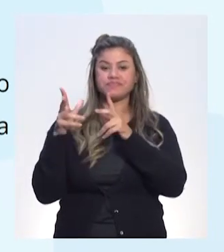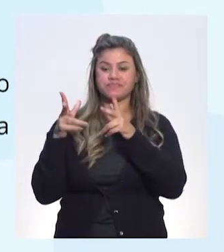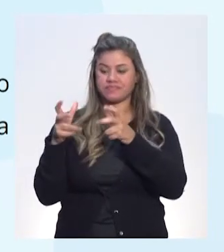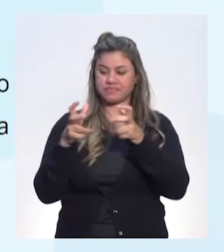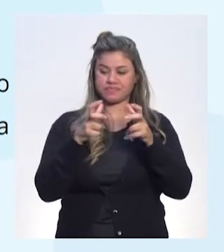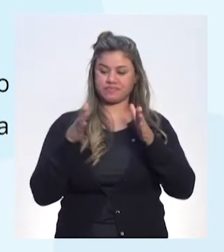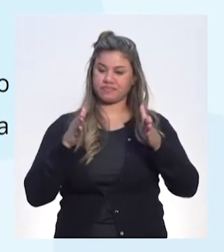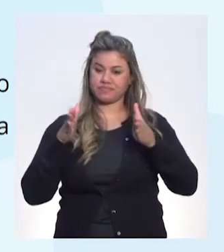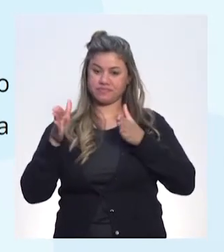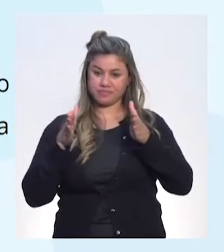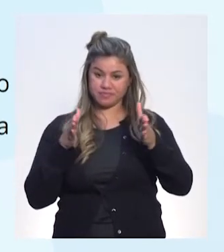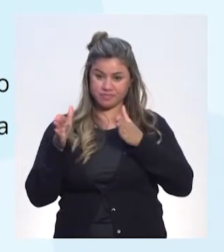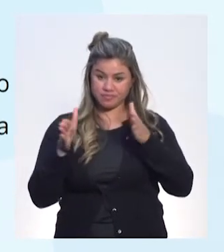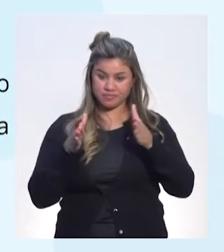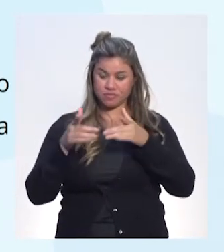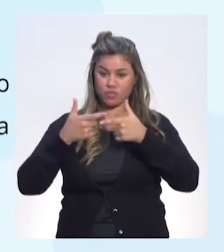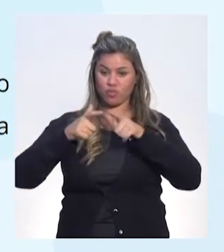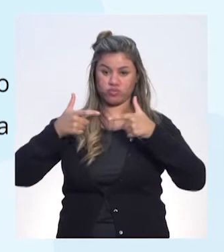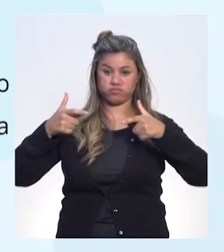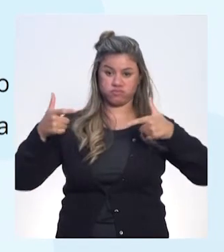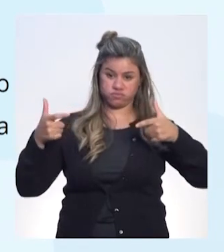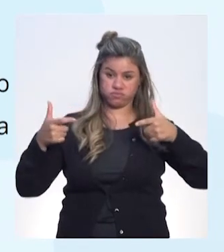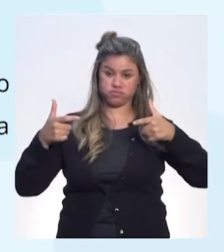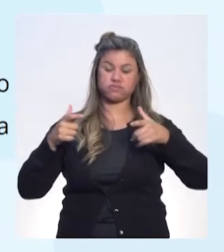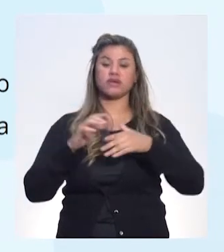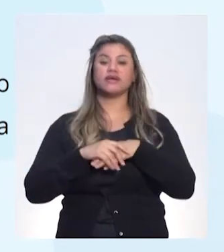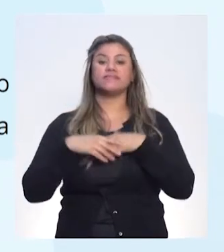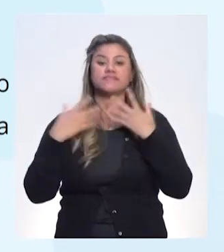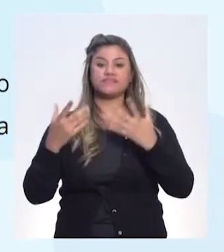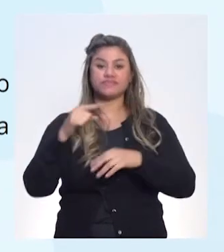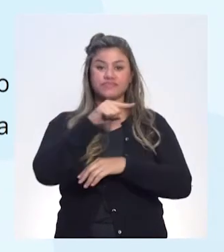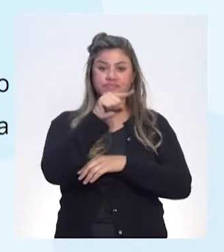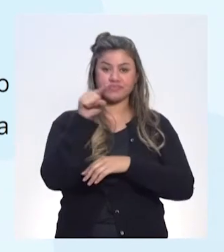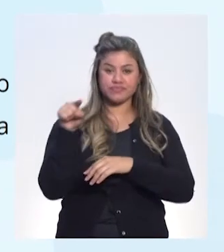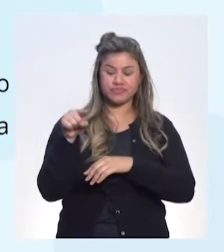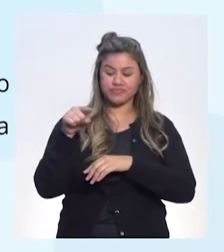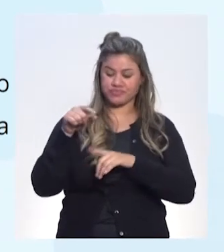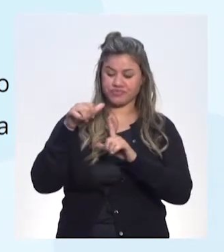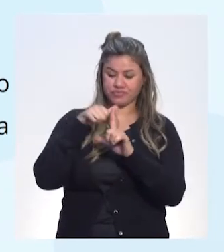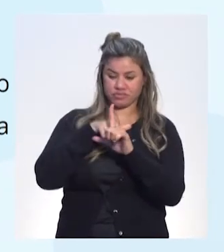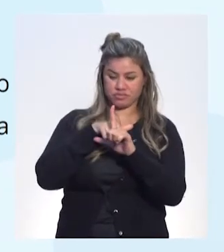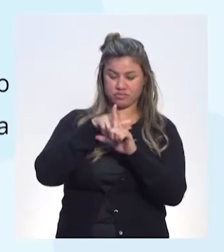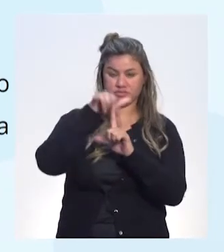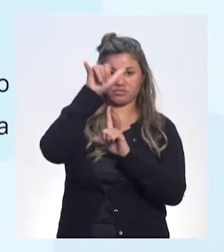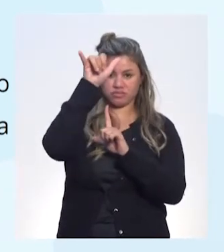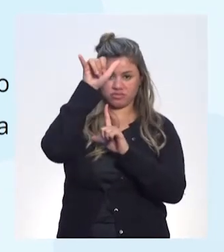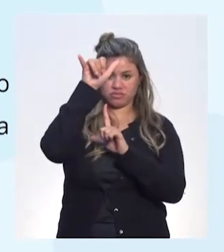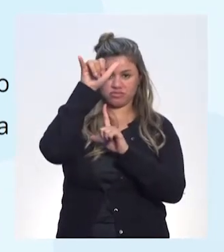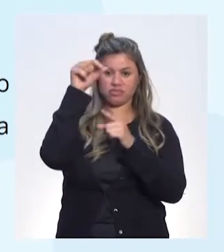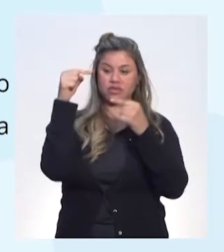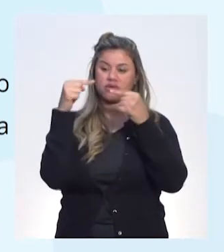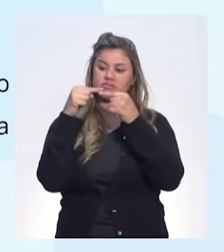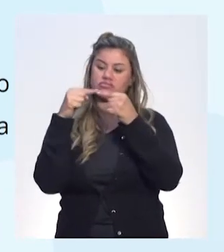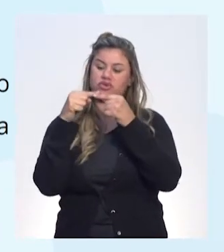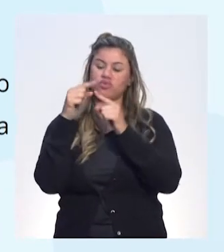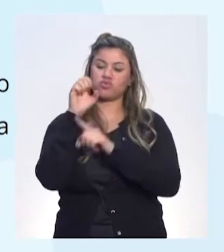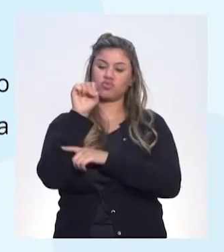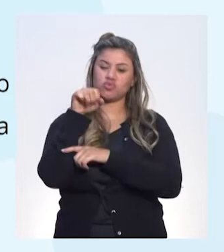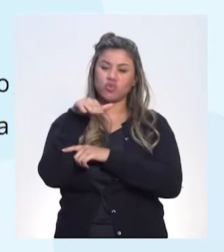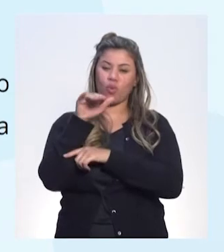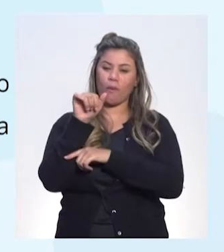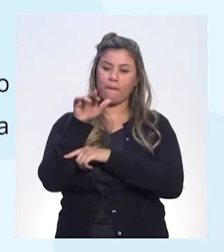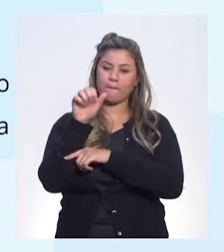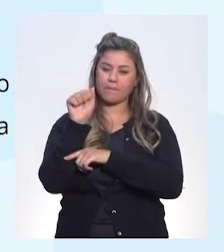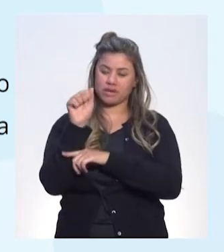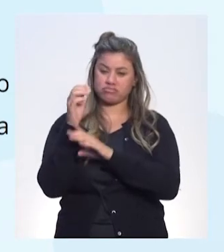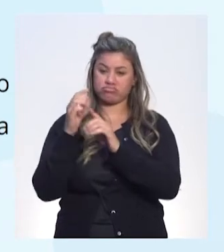a amplitude. Então, eu quero que você coloque no eixo Y o tamanho dessa sombra